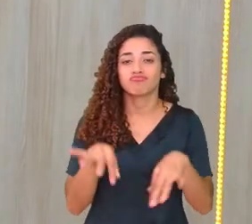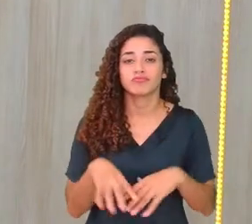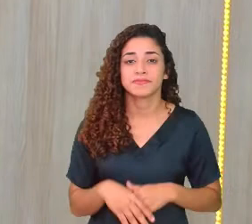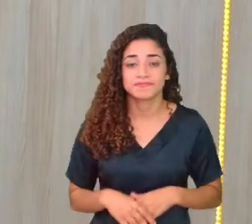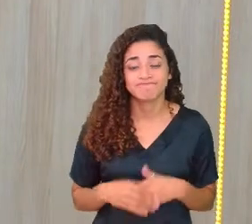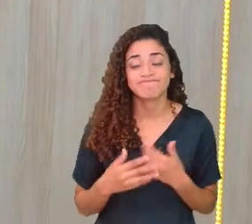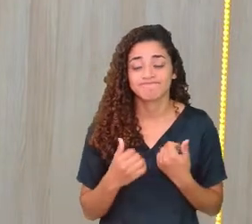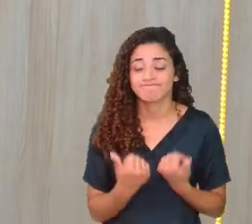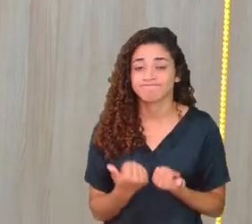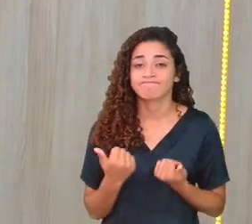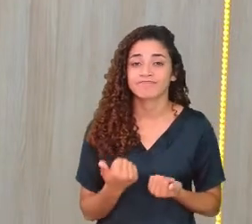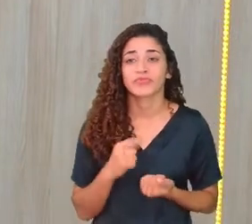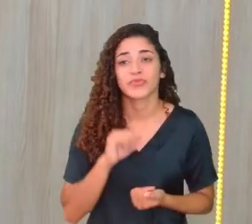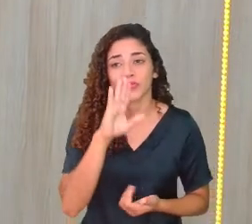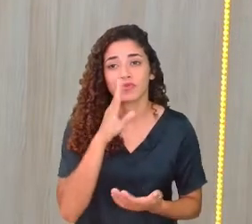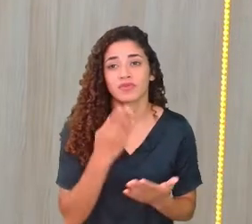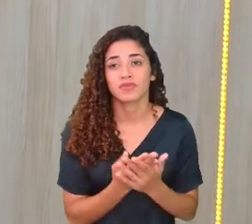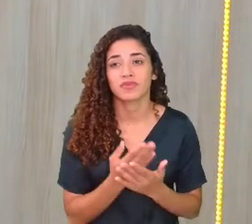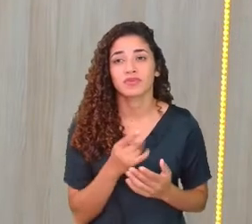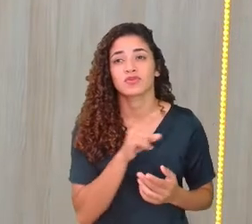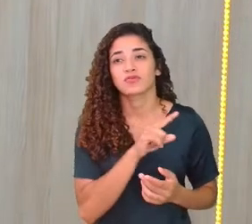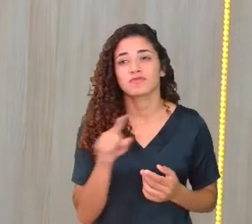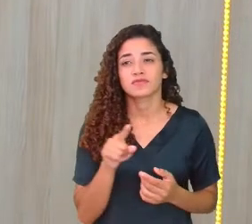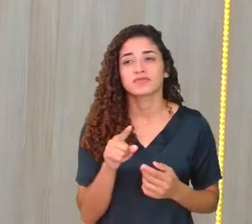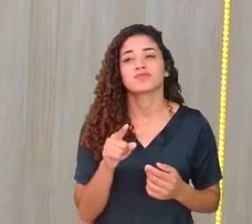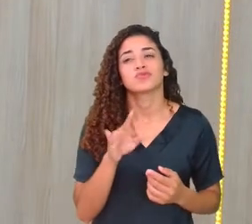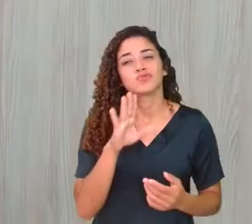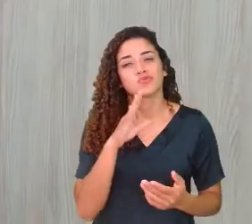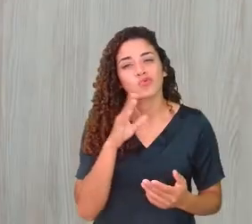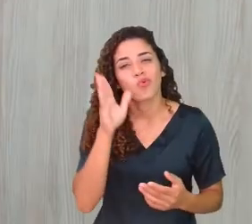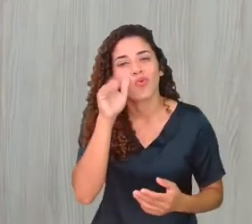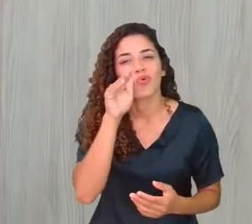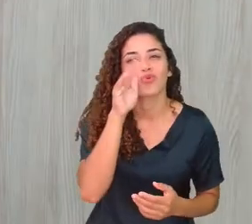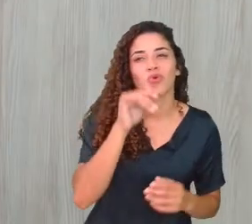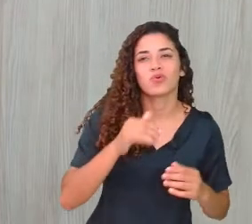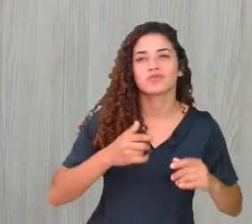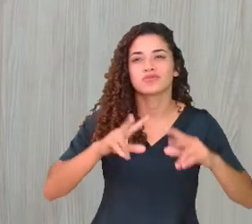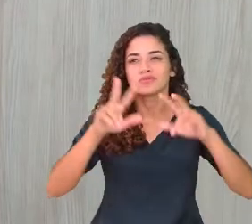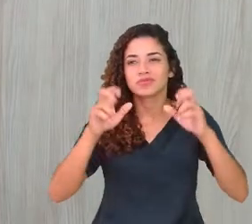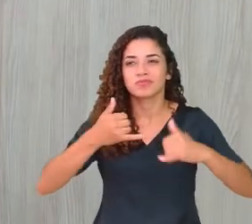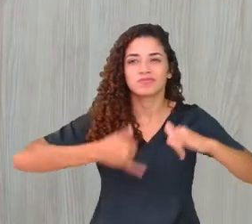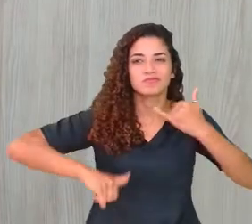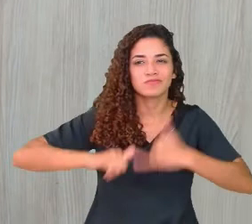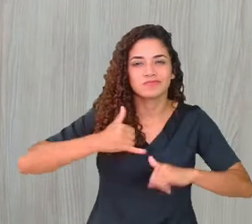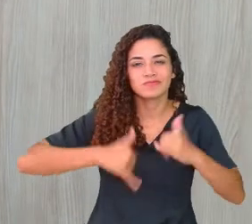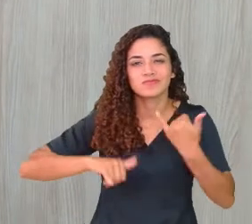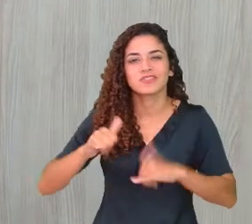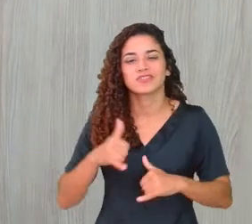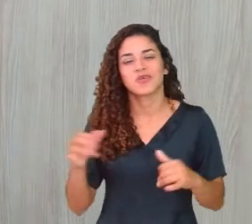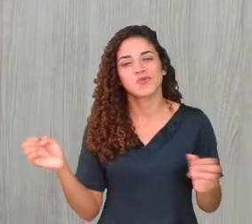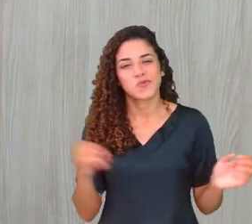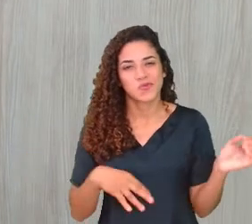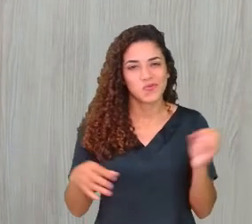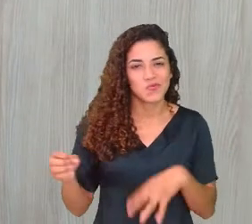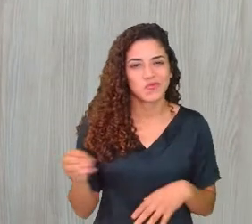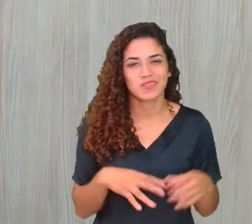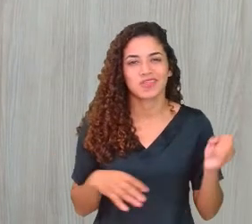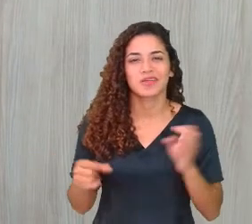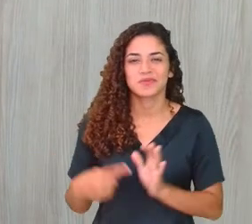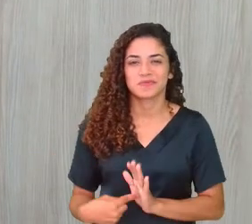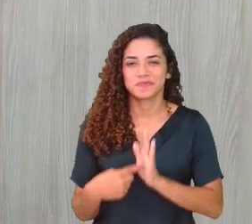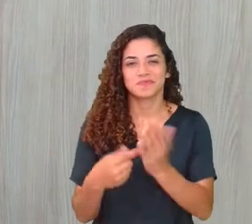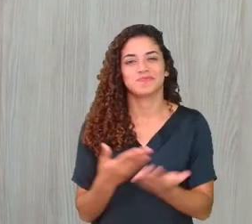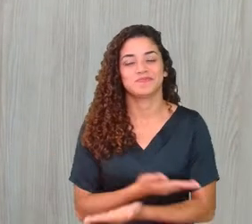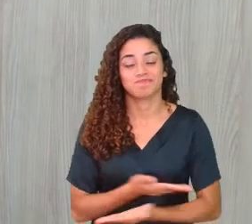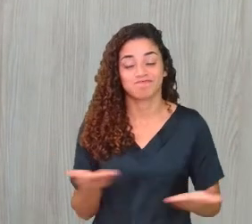Pois é, Cláudia. Acredito que todos estão bem curiosos na questão desse estudo de eletricidade. Acho que foram muitas novidades apresentadas